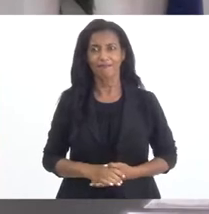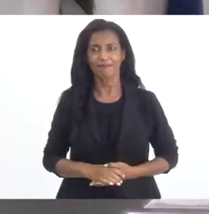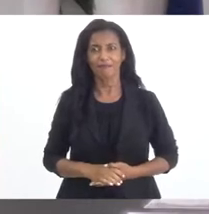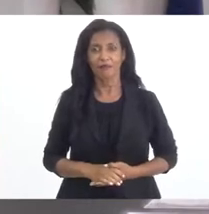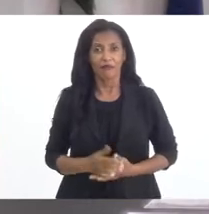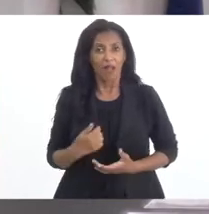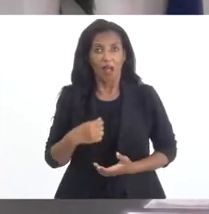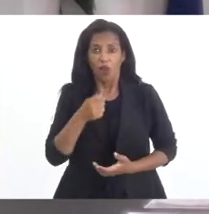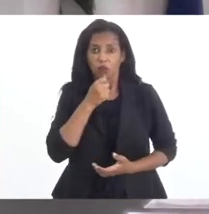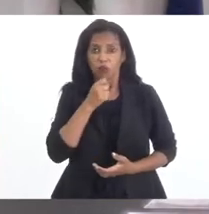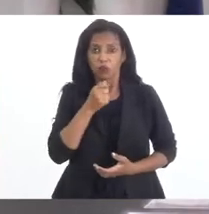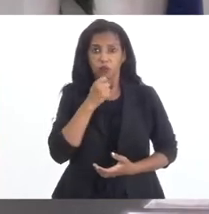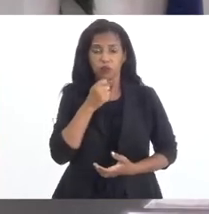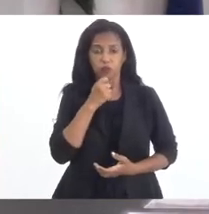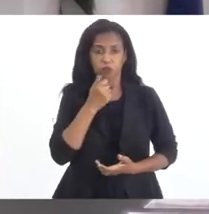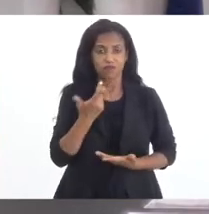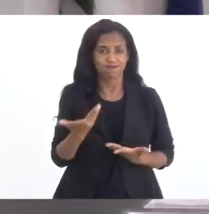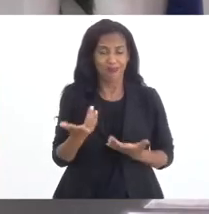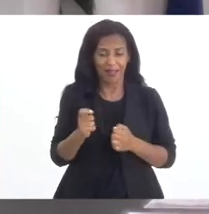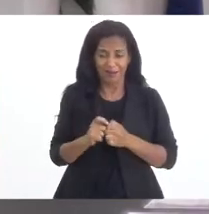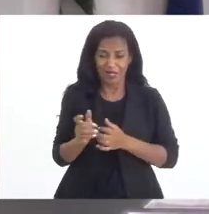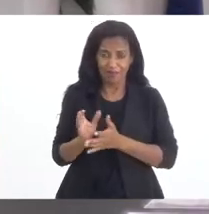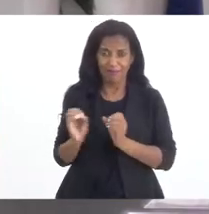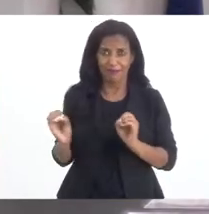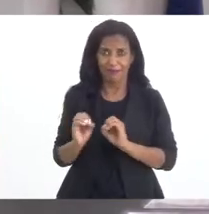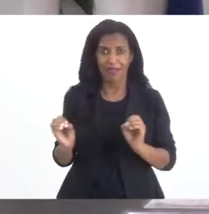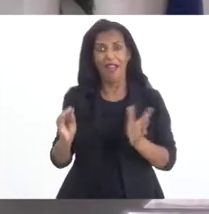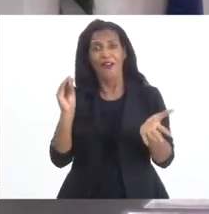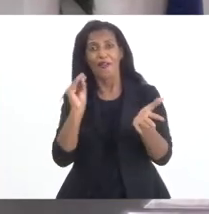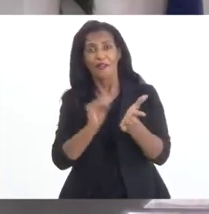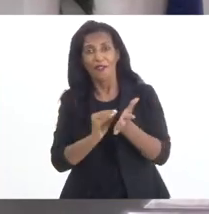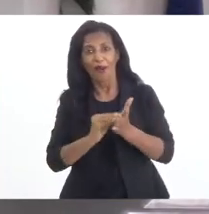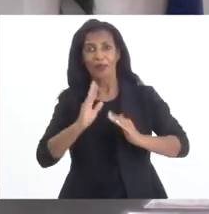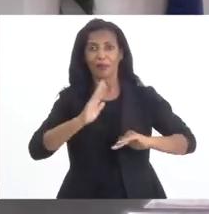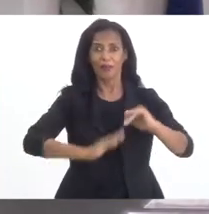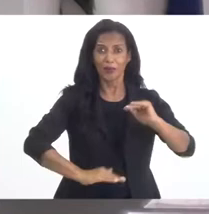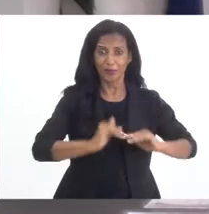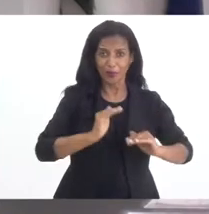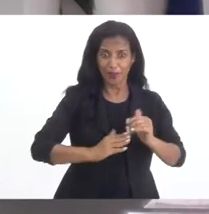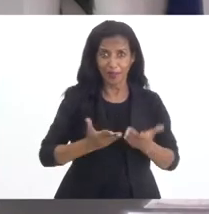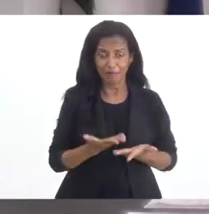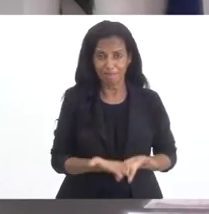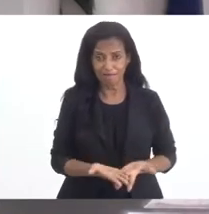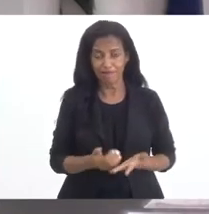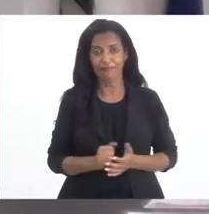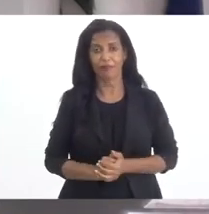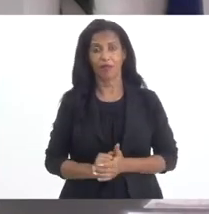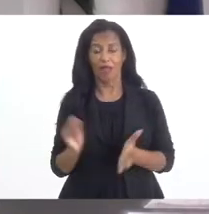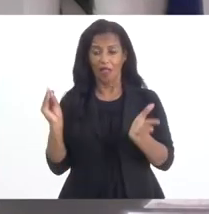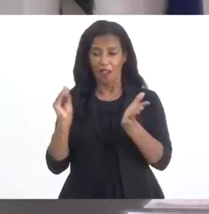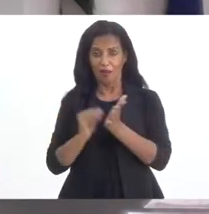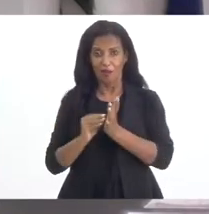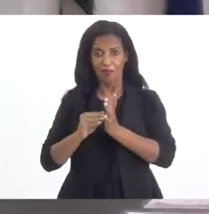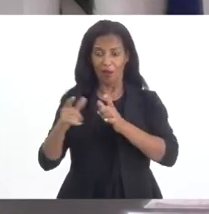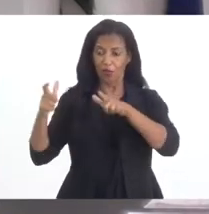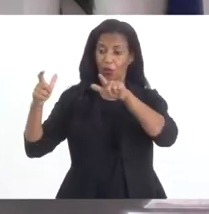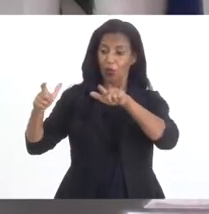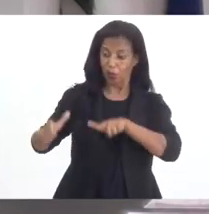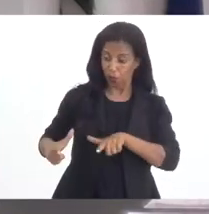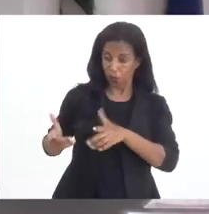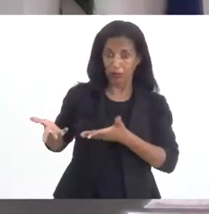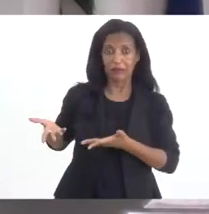Não fazemos. Por quê? Falta de pessoal. Falta de espaço. Falta de espaço,